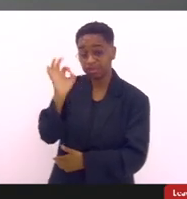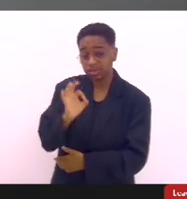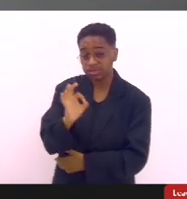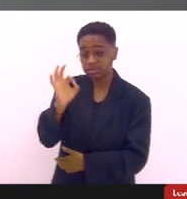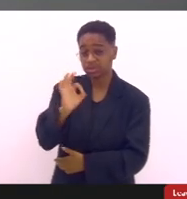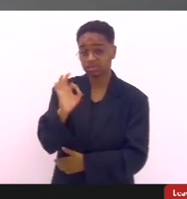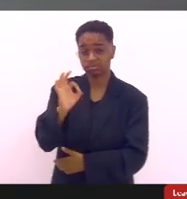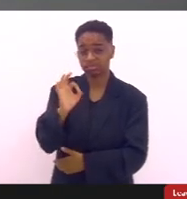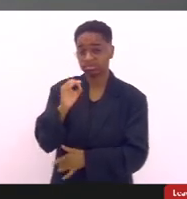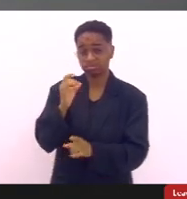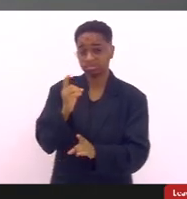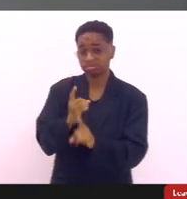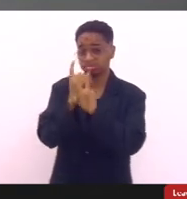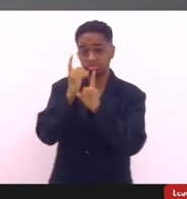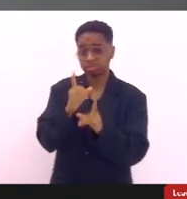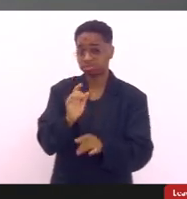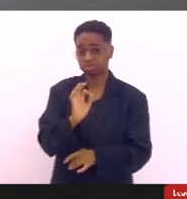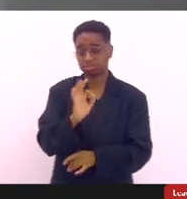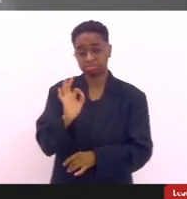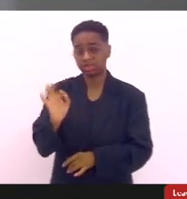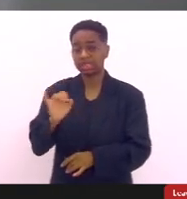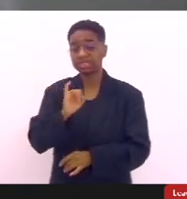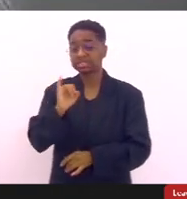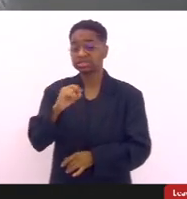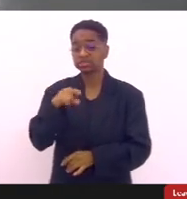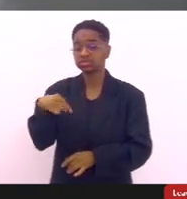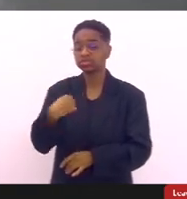vão nunca ser detectados se a gente procurar só por quem